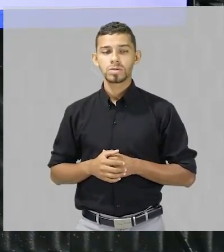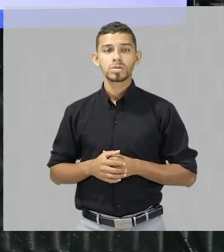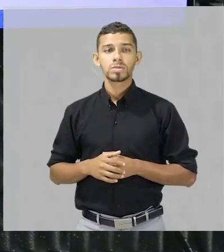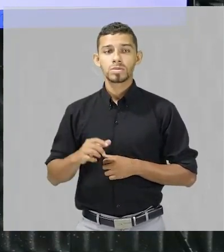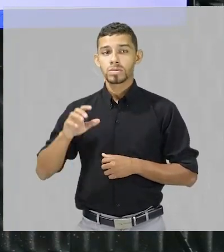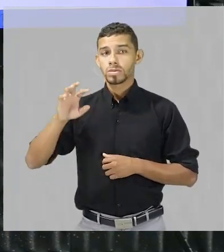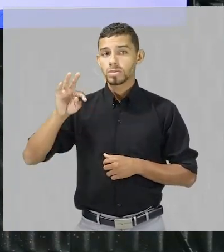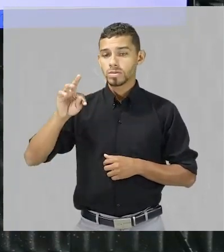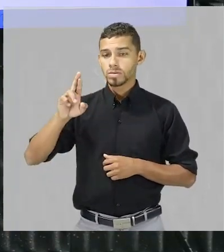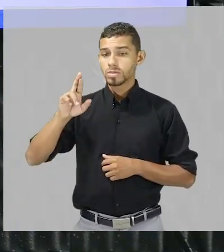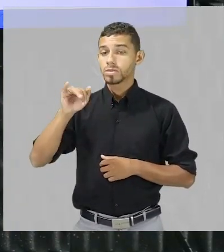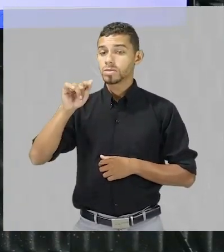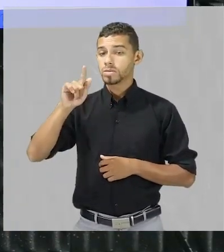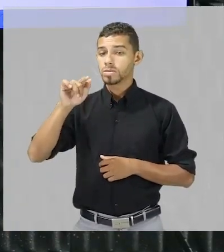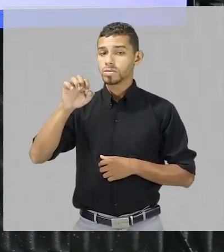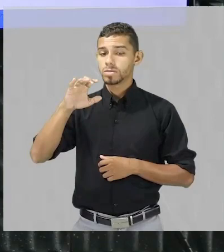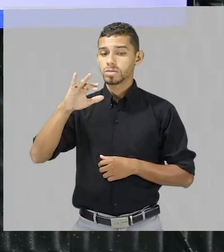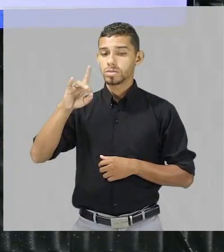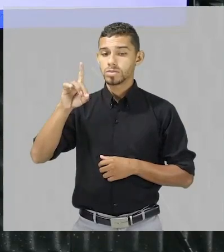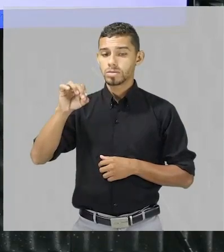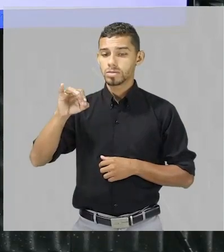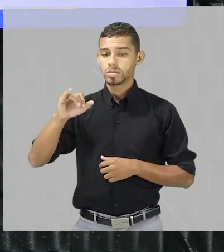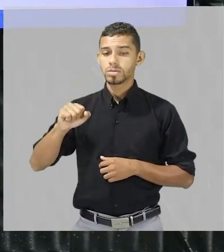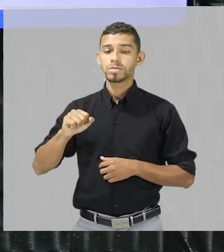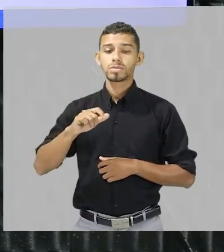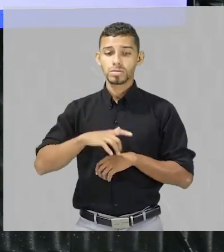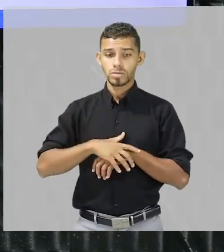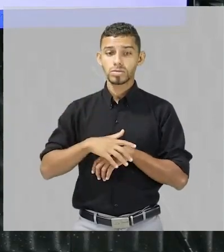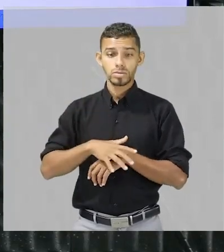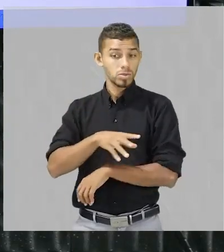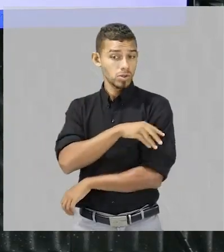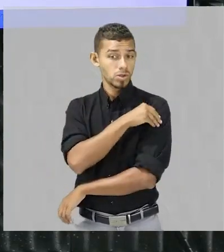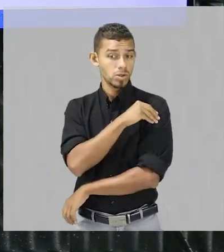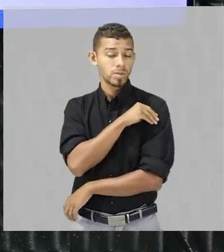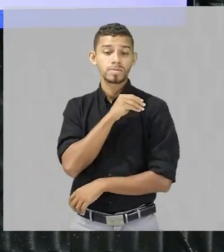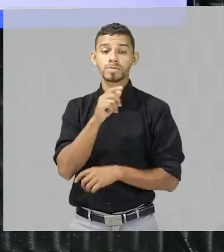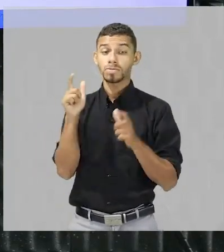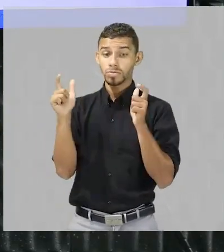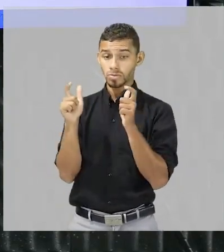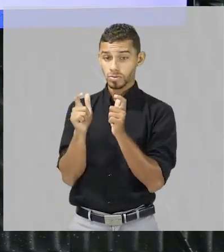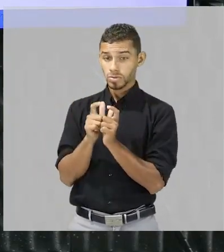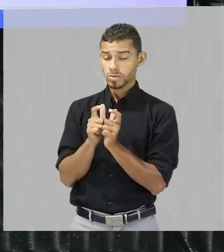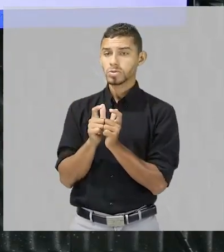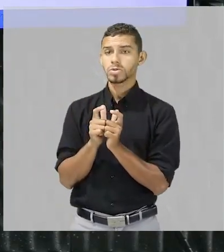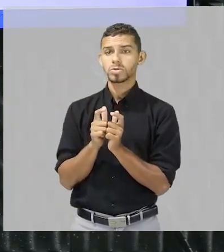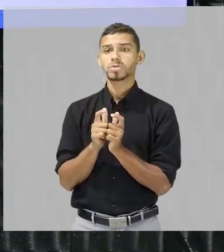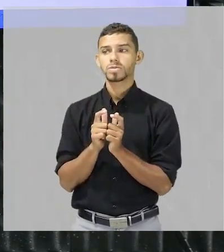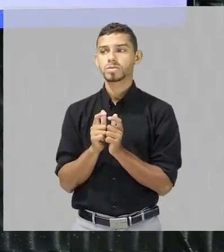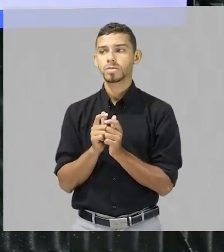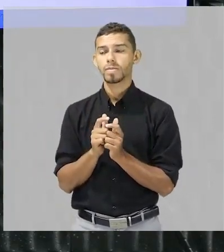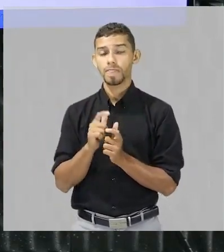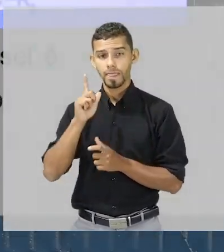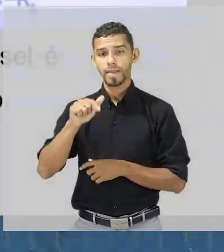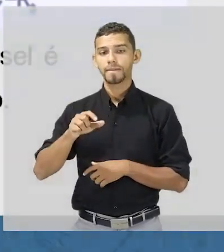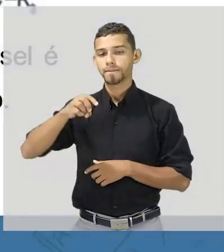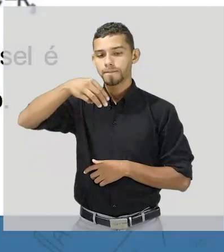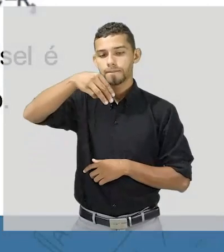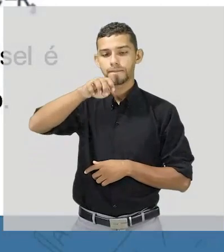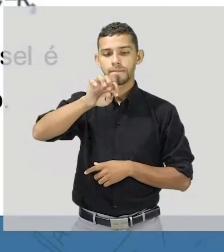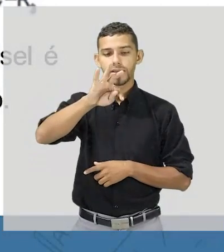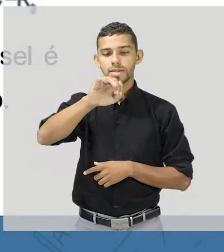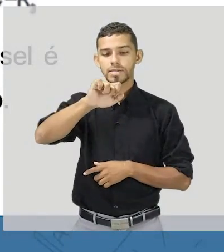triglicerídeo, reagindo com um álcool de baixa massa molar, um álcool pequeno, nesse caso é um